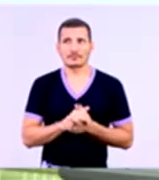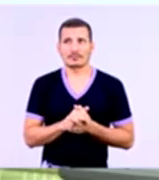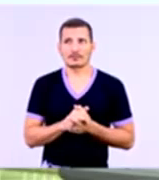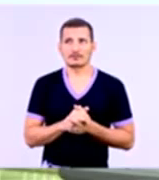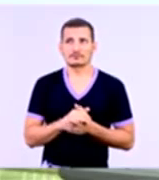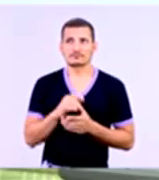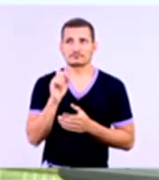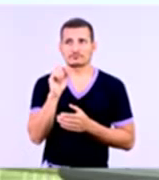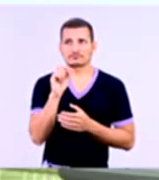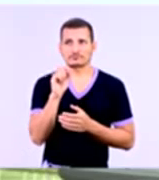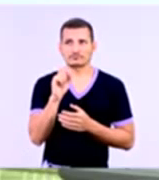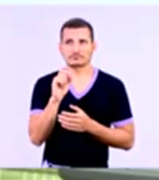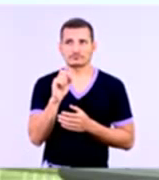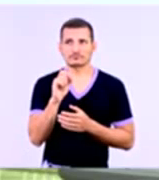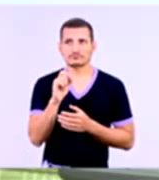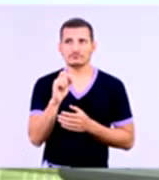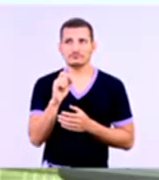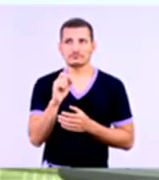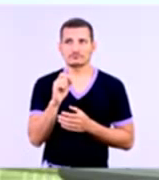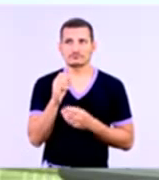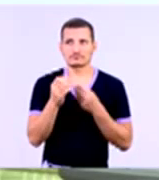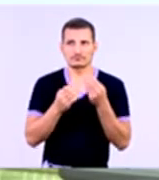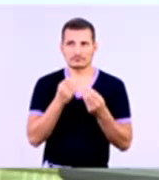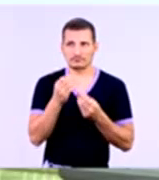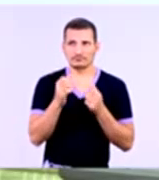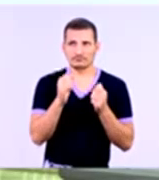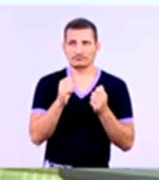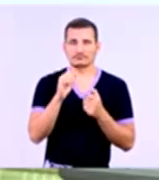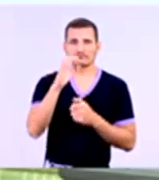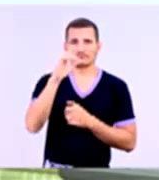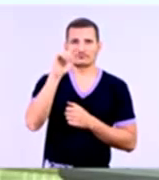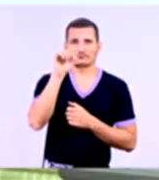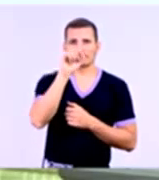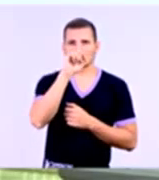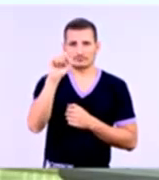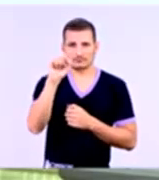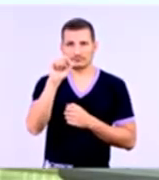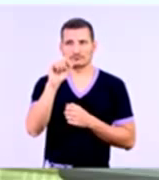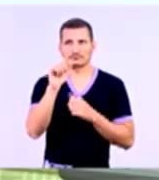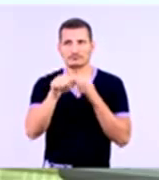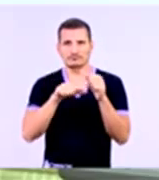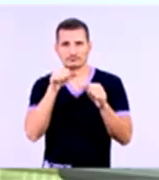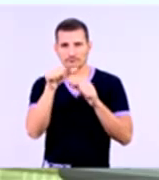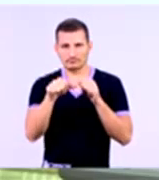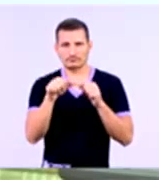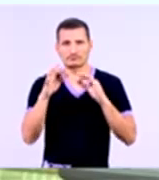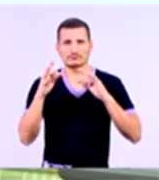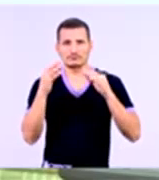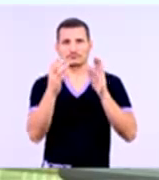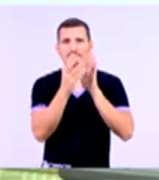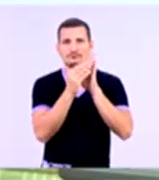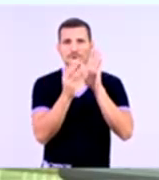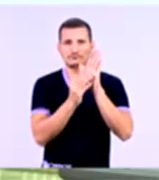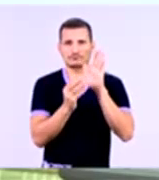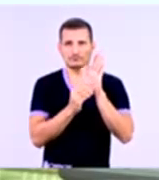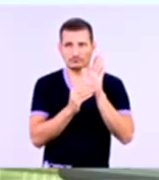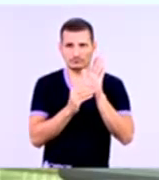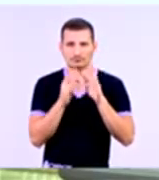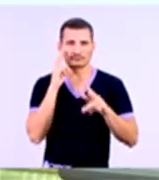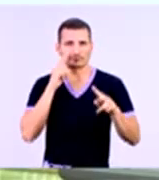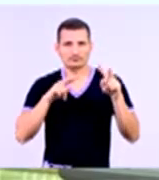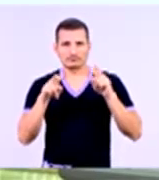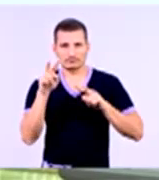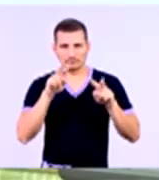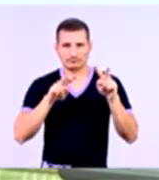o que nós já vimos a respeito disso, que eu posso, com o atributo class, modificar todo o conteúdo ou toda a parte visual